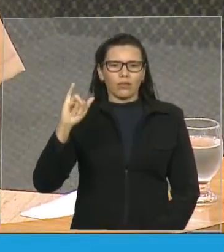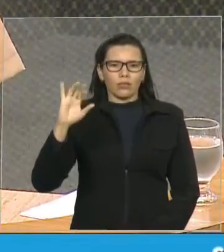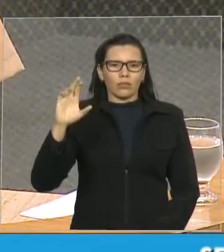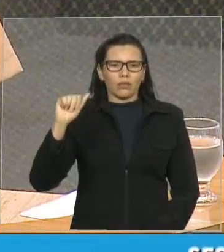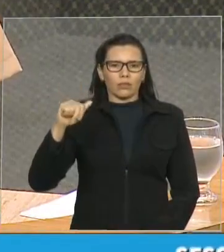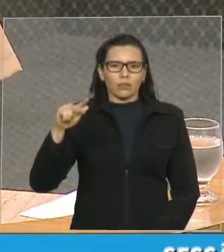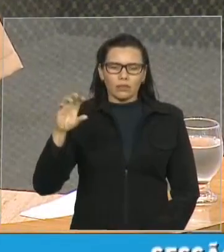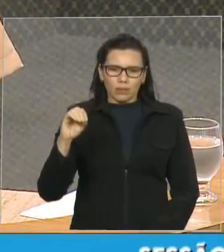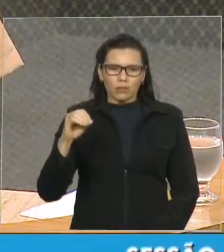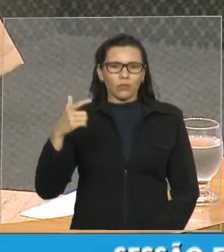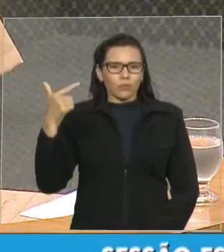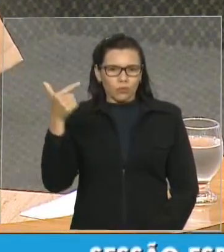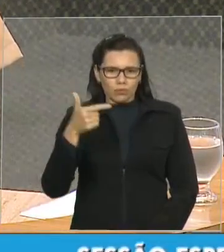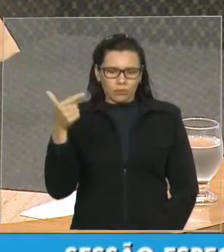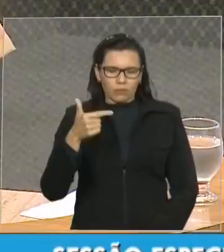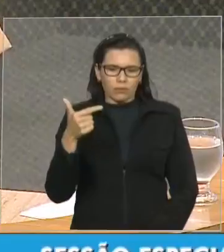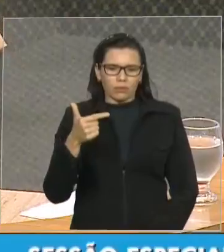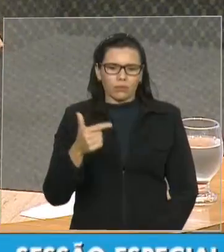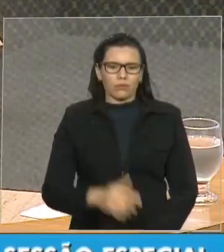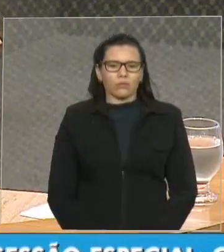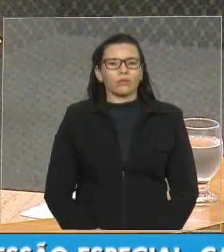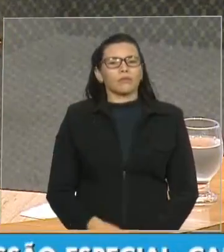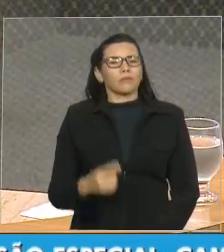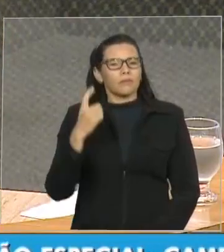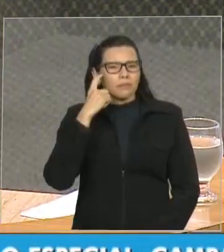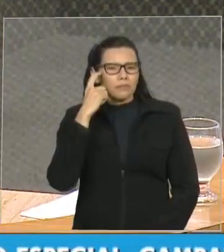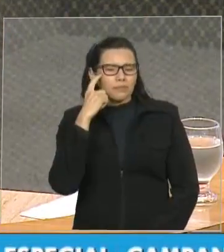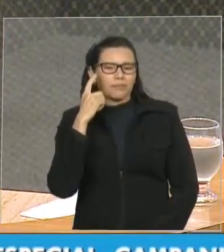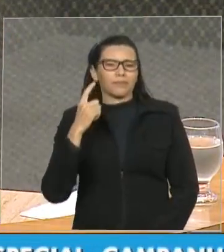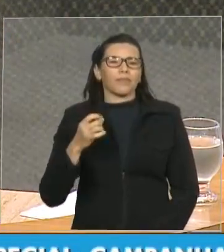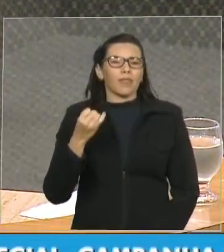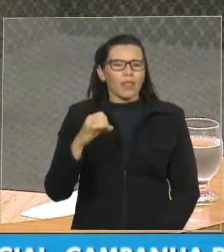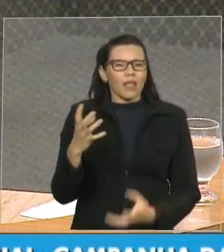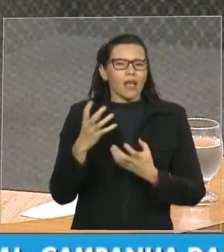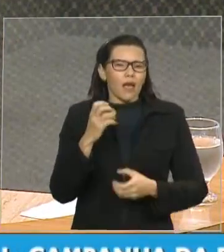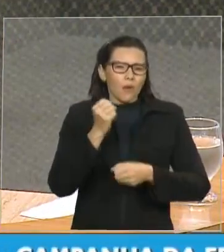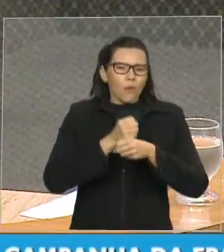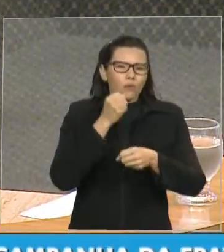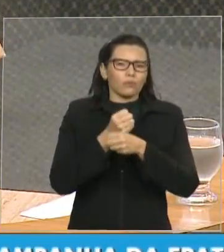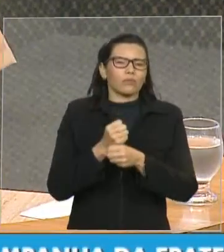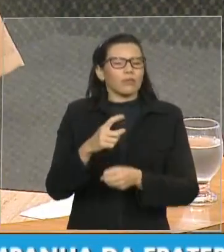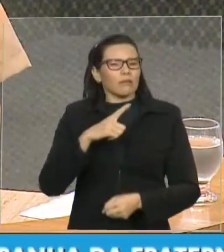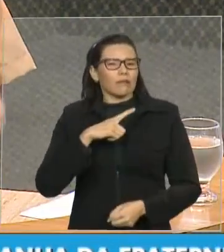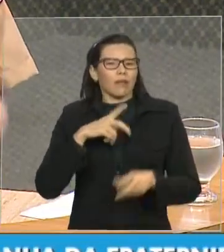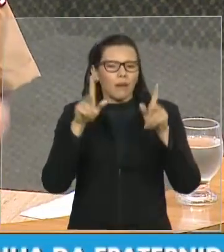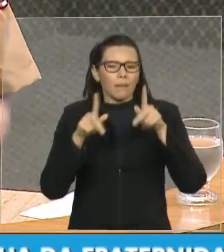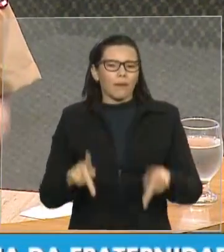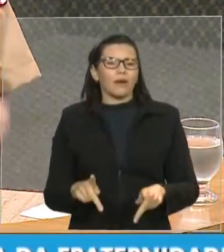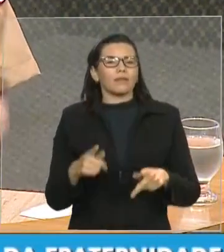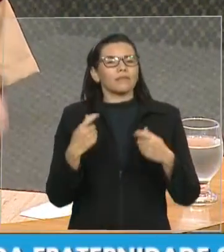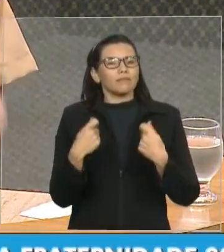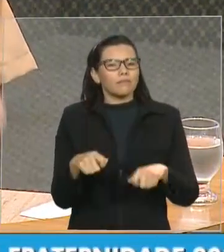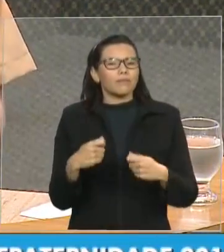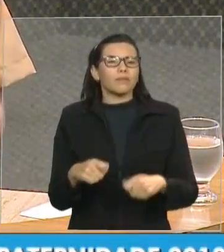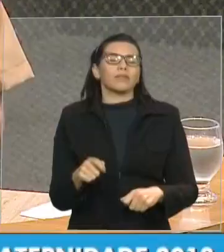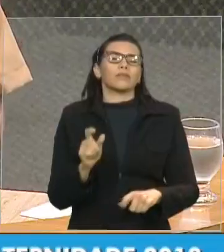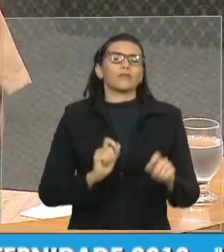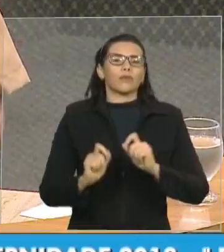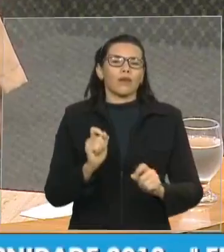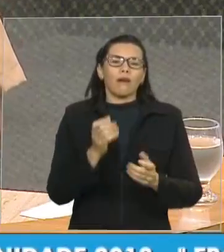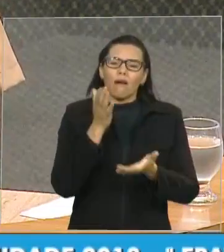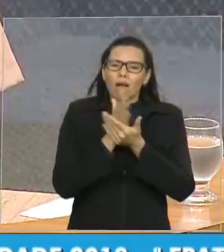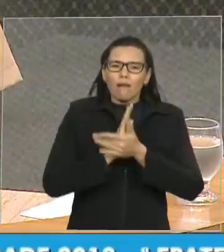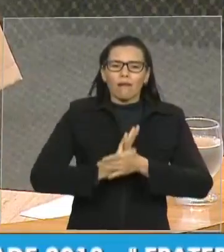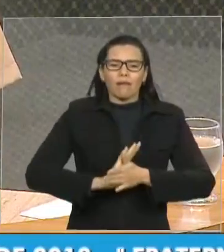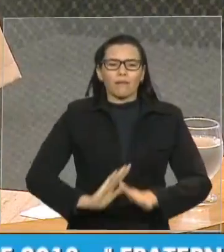seguinte: para edificar a paz é preciso, antes de mais nada, eliminar as causas das discórdias